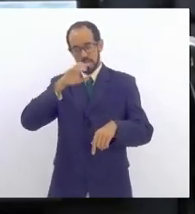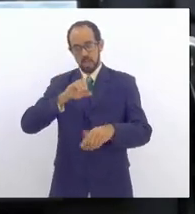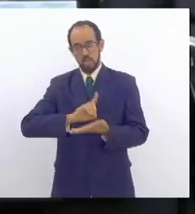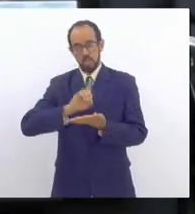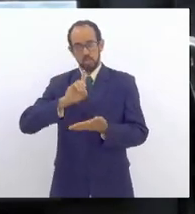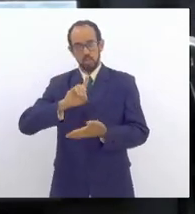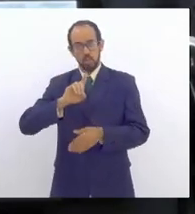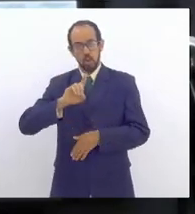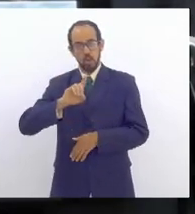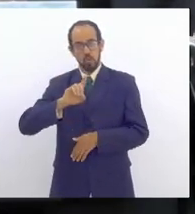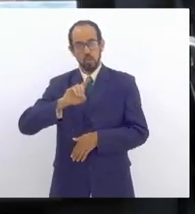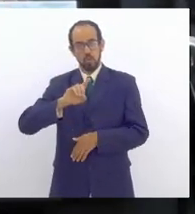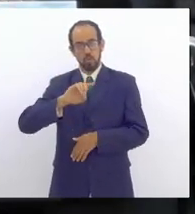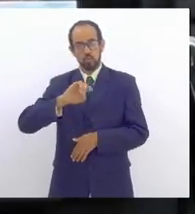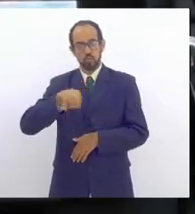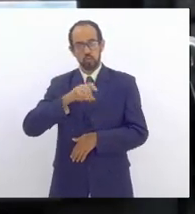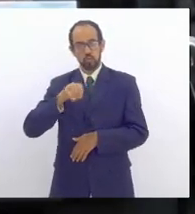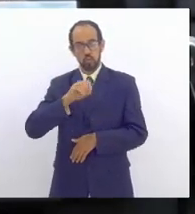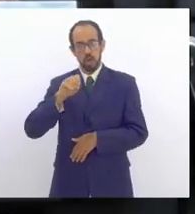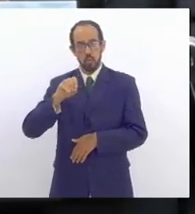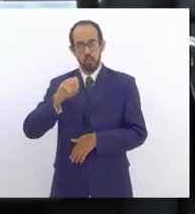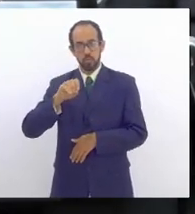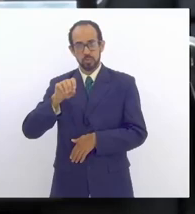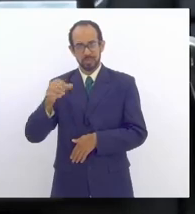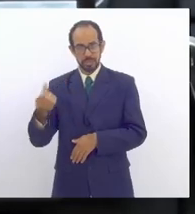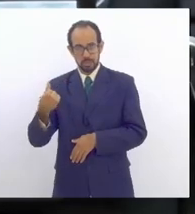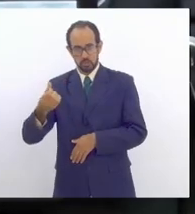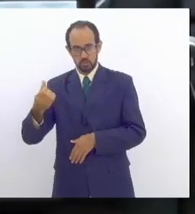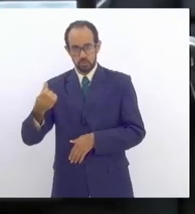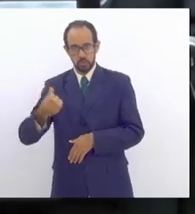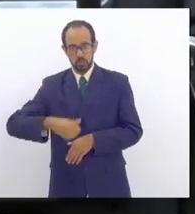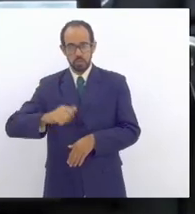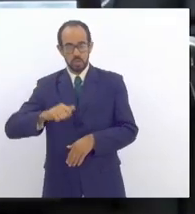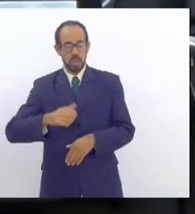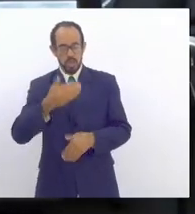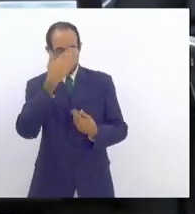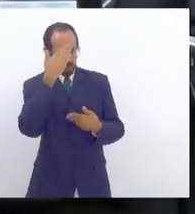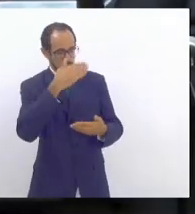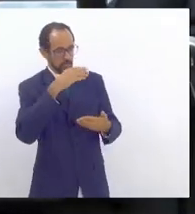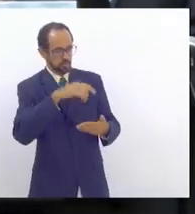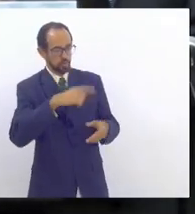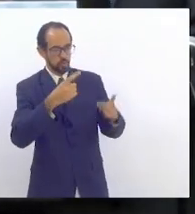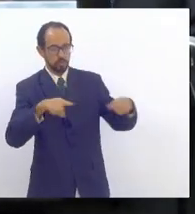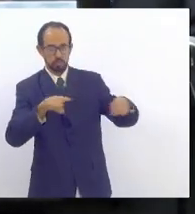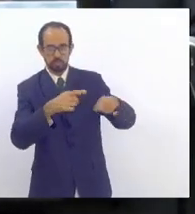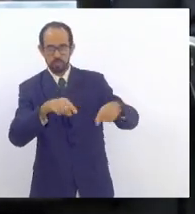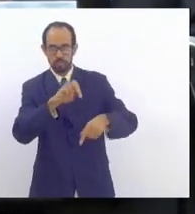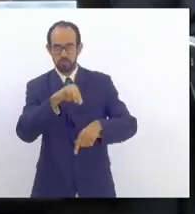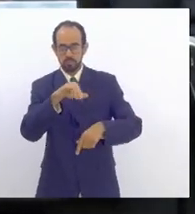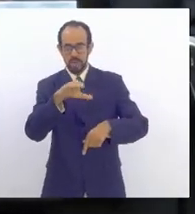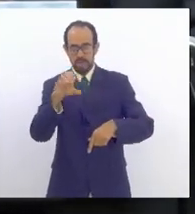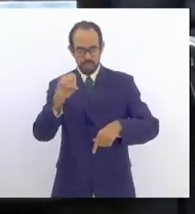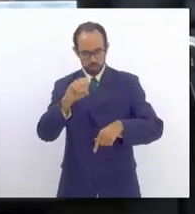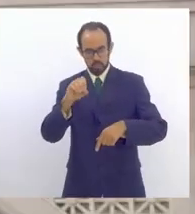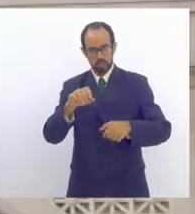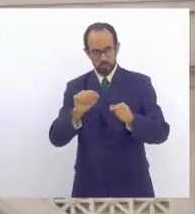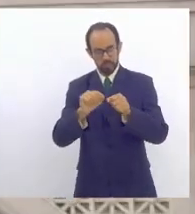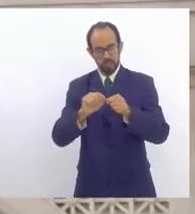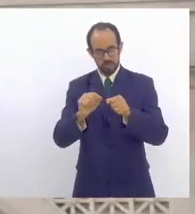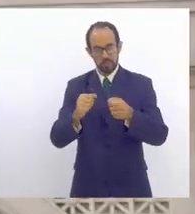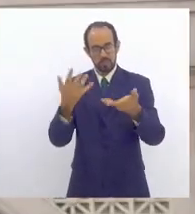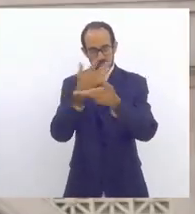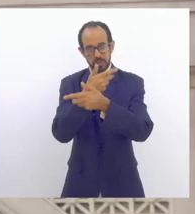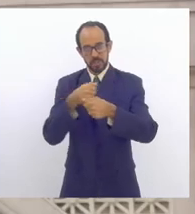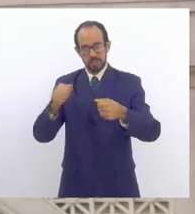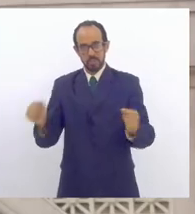a todos os integrantes da banda, na figura do seu regente, subtenente Márcio, por habilitarem essa cerimônia.